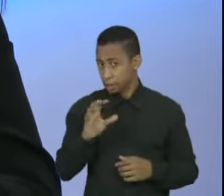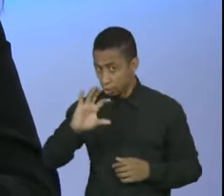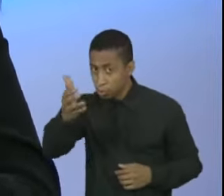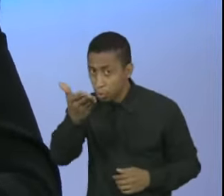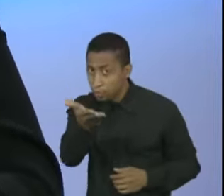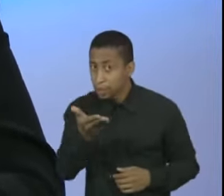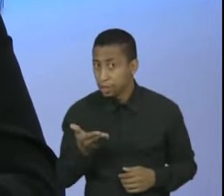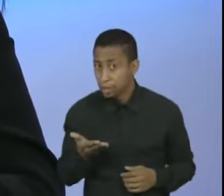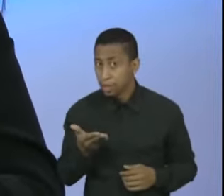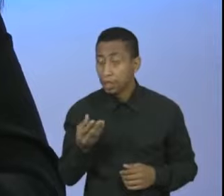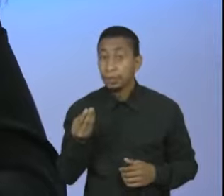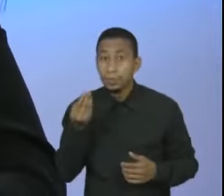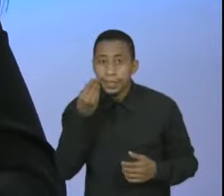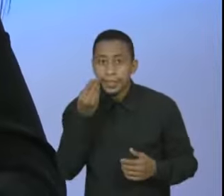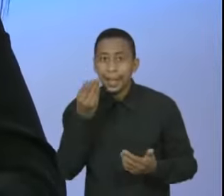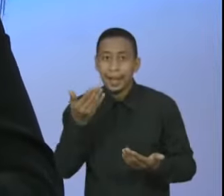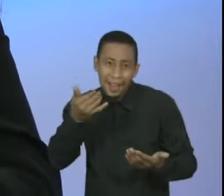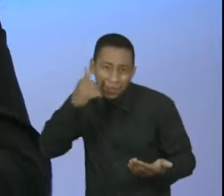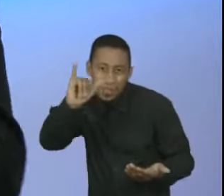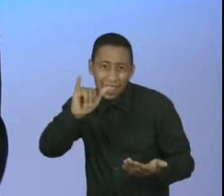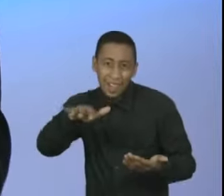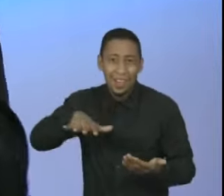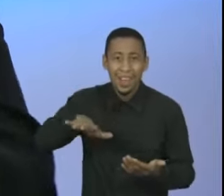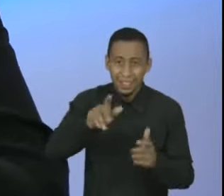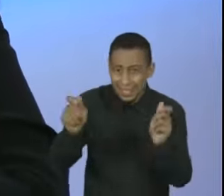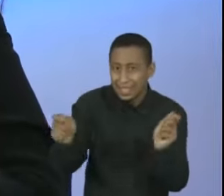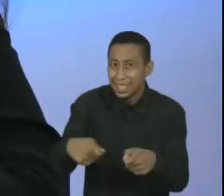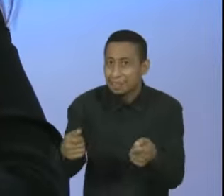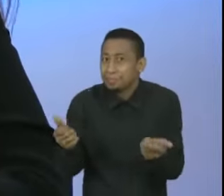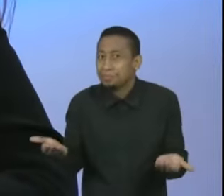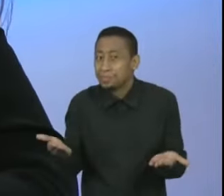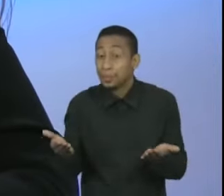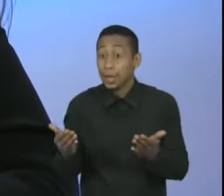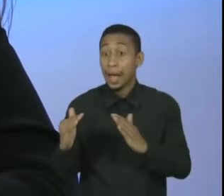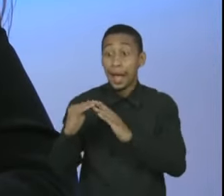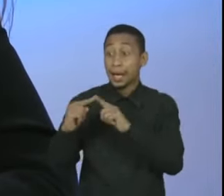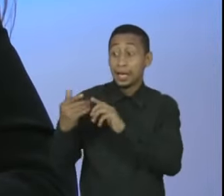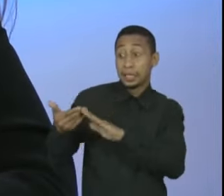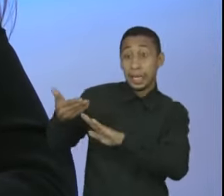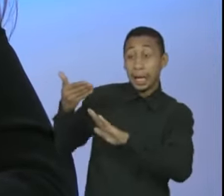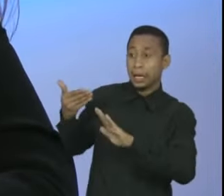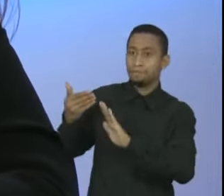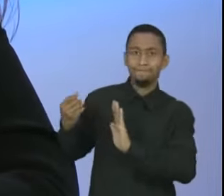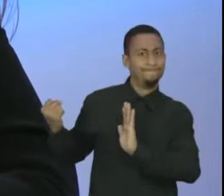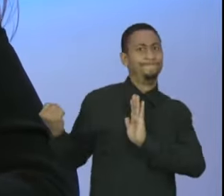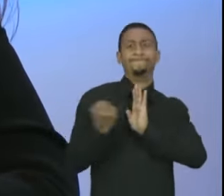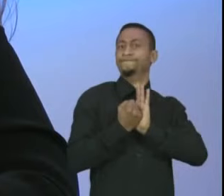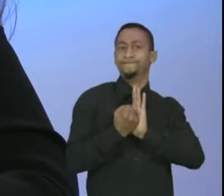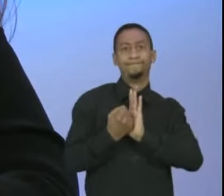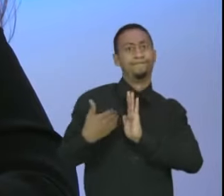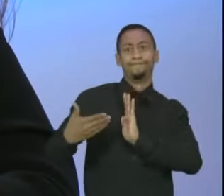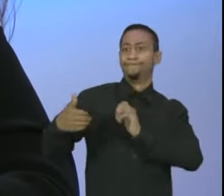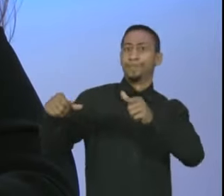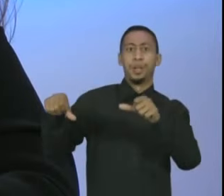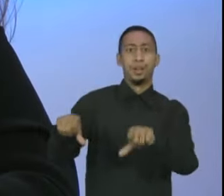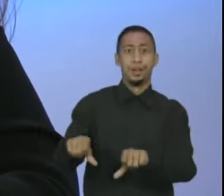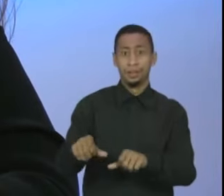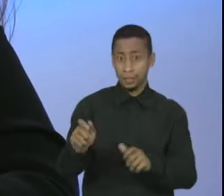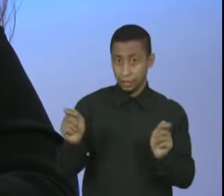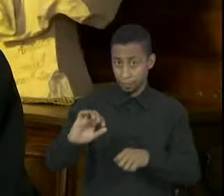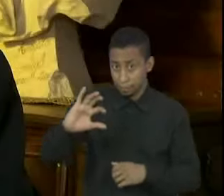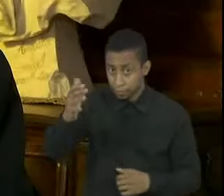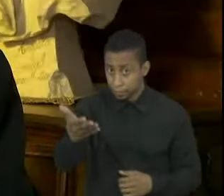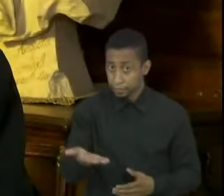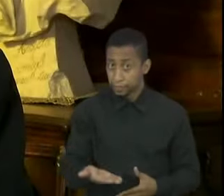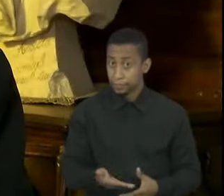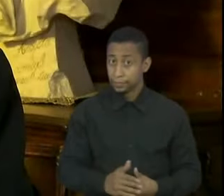para que o Ibira para inibir esse problema que marcou a igreja tremendamente Principalmente nos últimos anos começou a mesma acabou de dizer